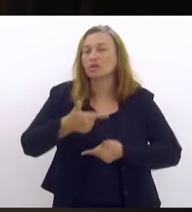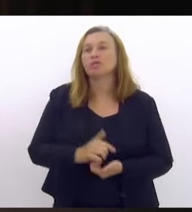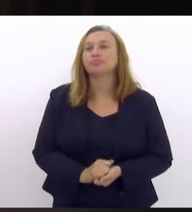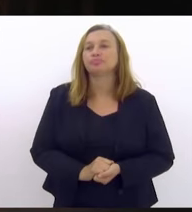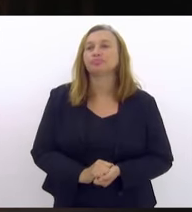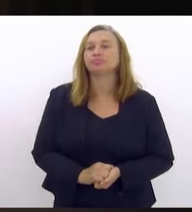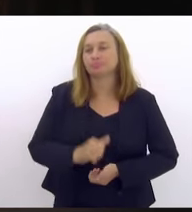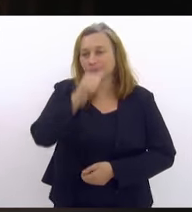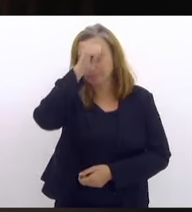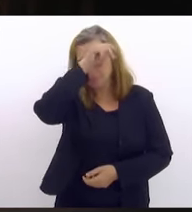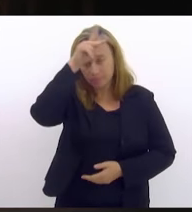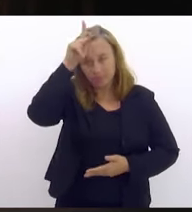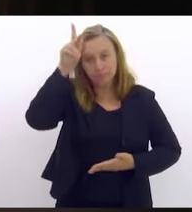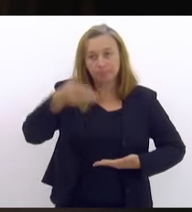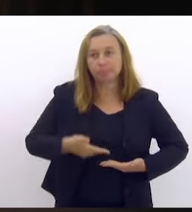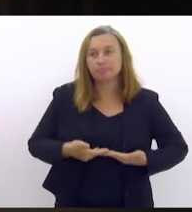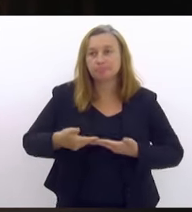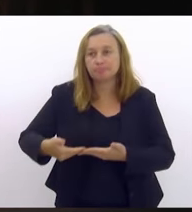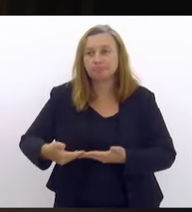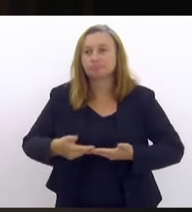Quando o prefeito me convidou,